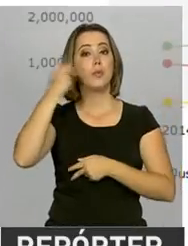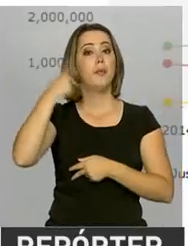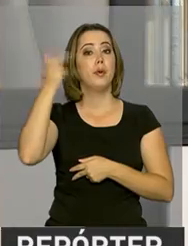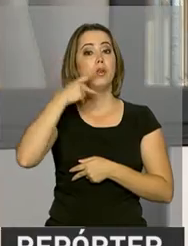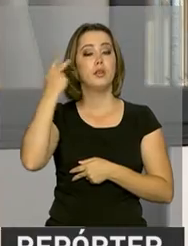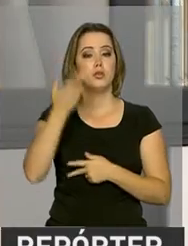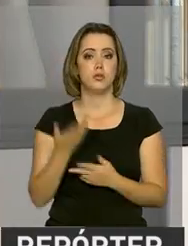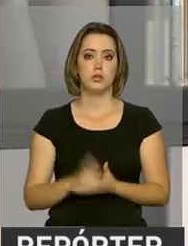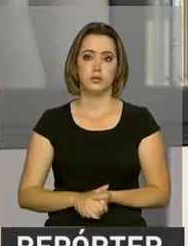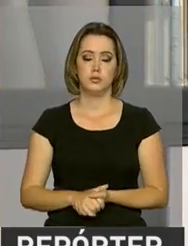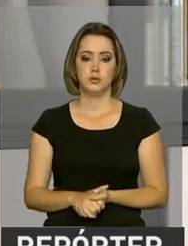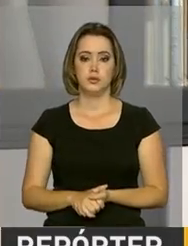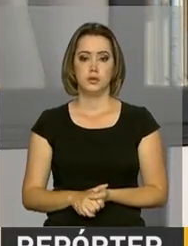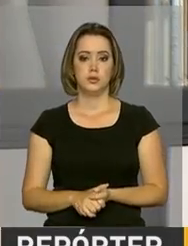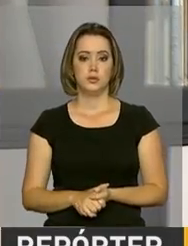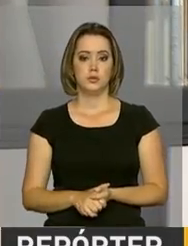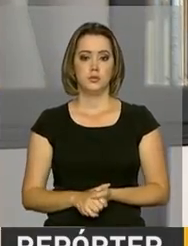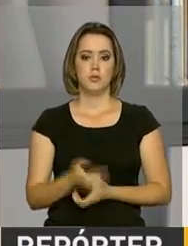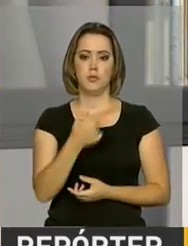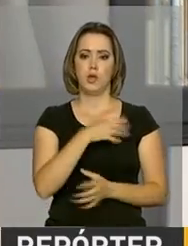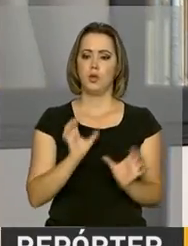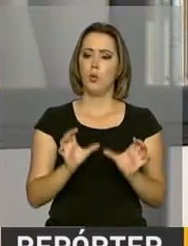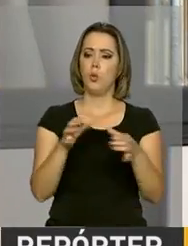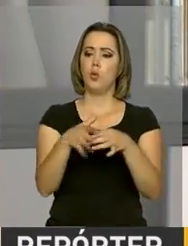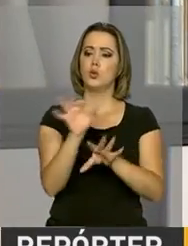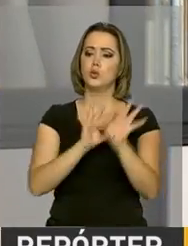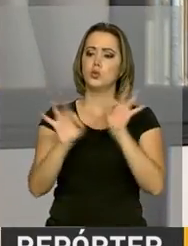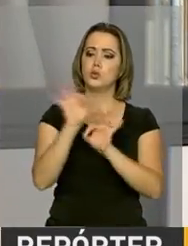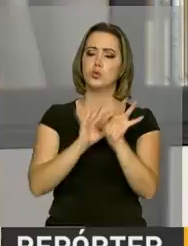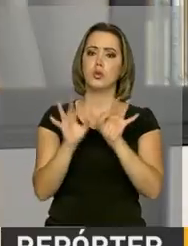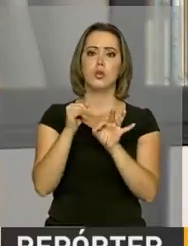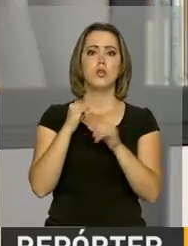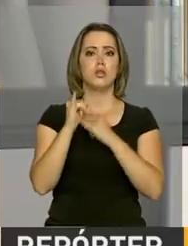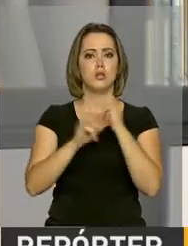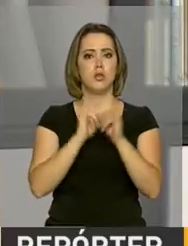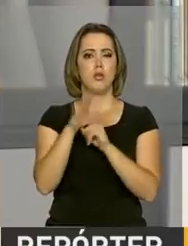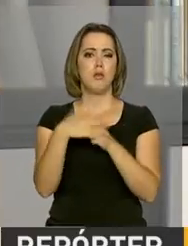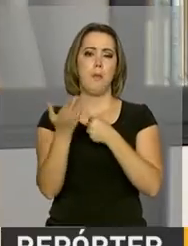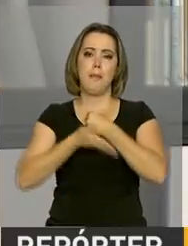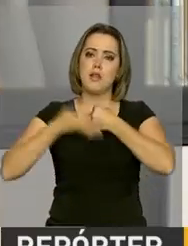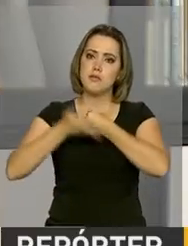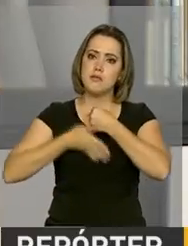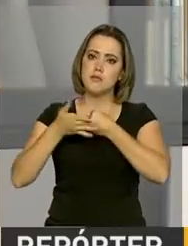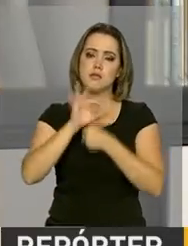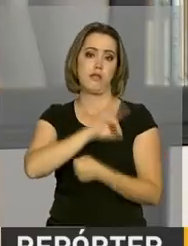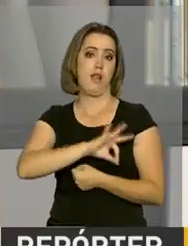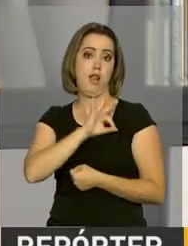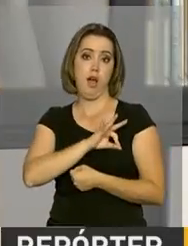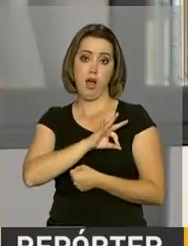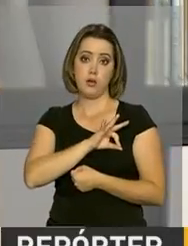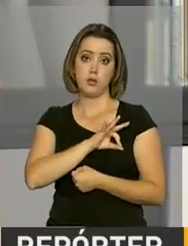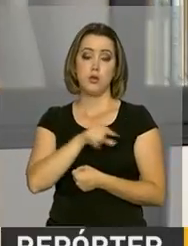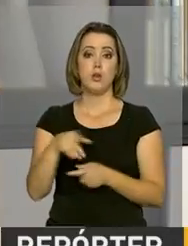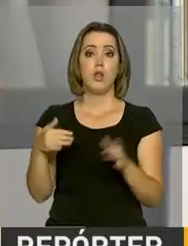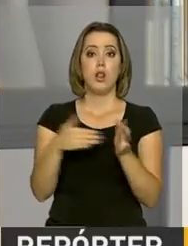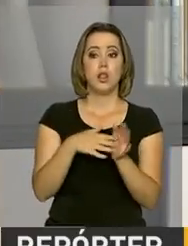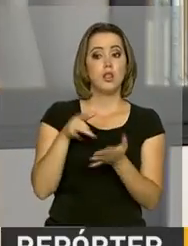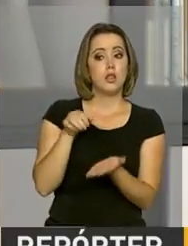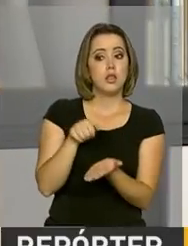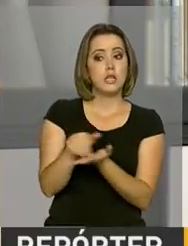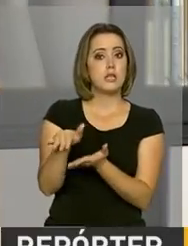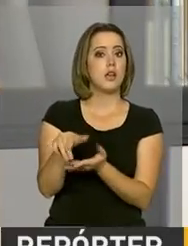têm um conjunto de informações sobre o mercado de trabalho desde nível salarial até demissões